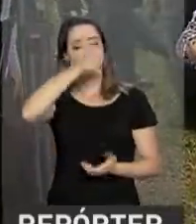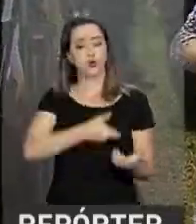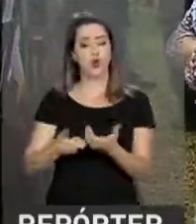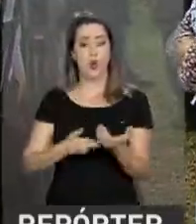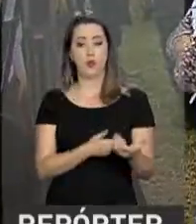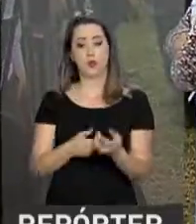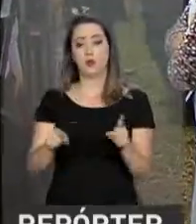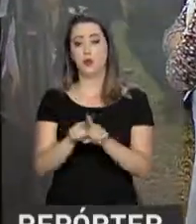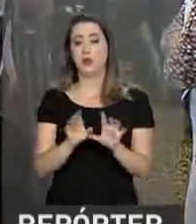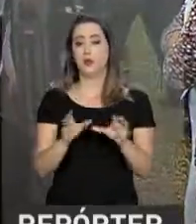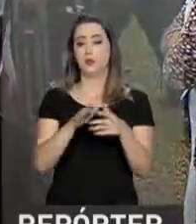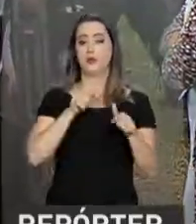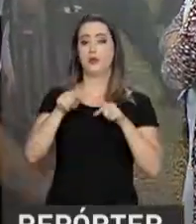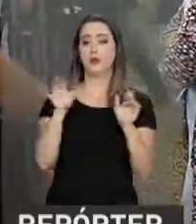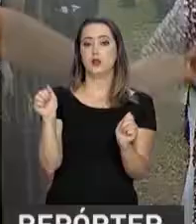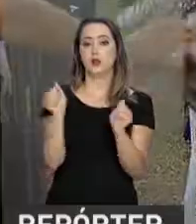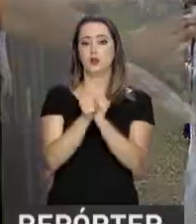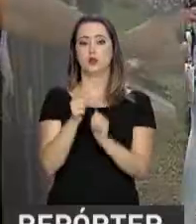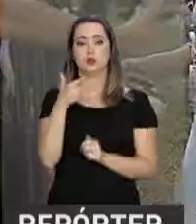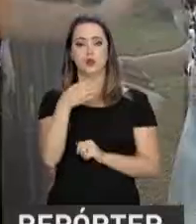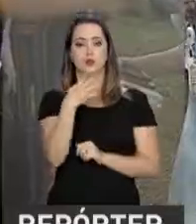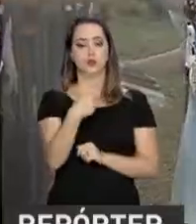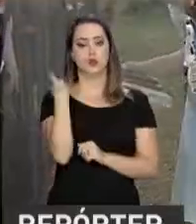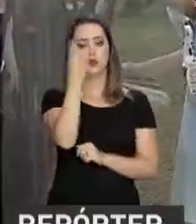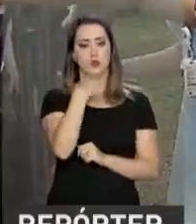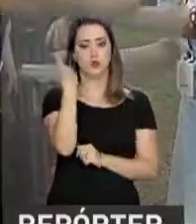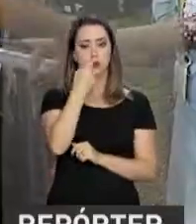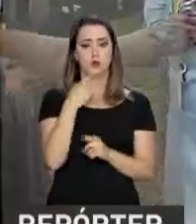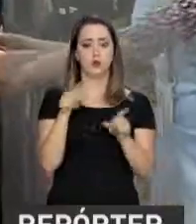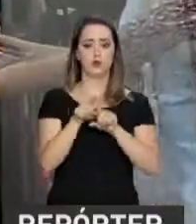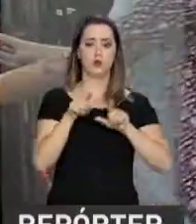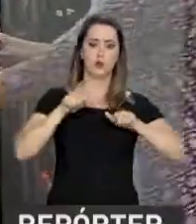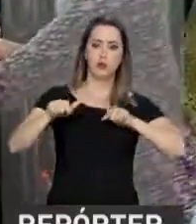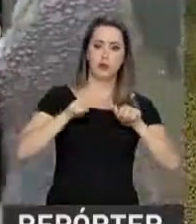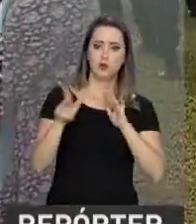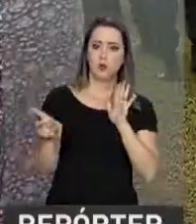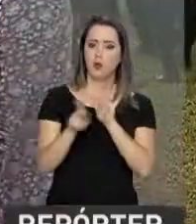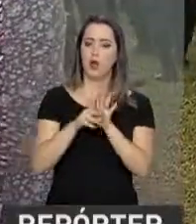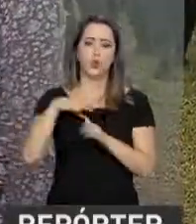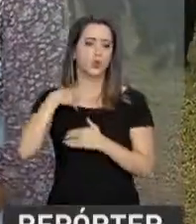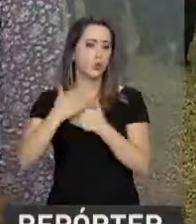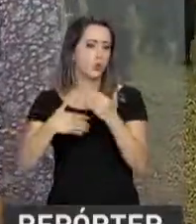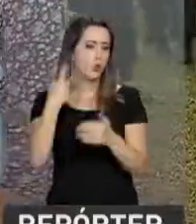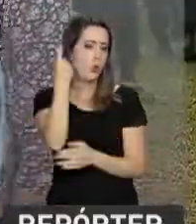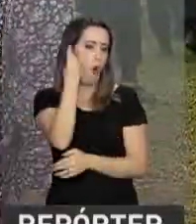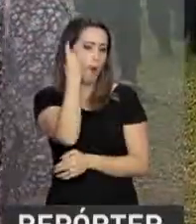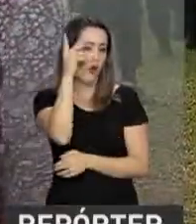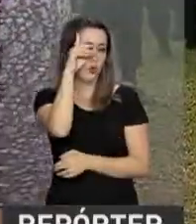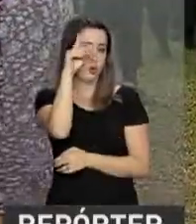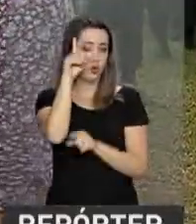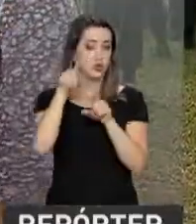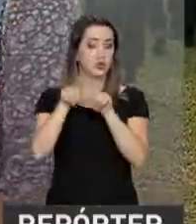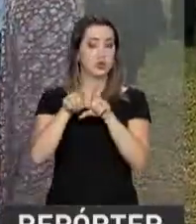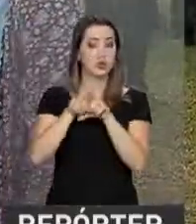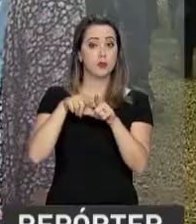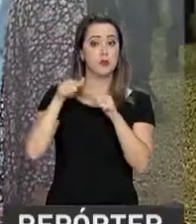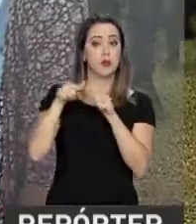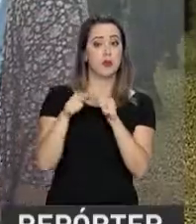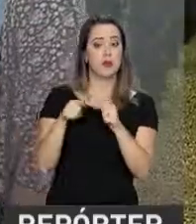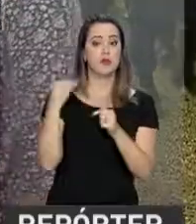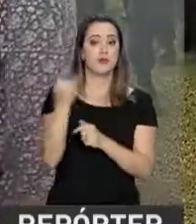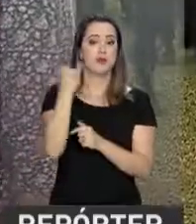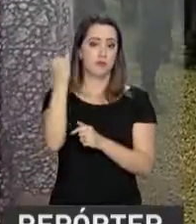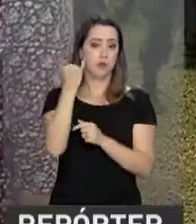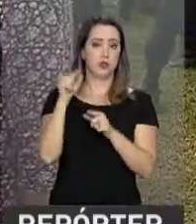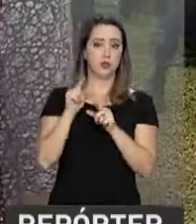em todo o país durante 24 horas além das atividades cotidianas eles vão desenvolver ações pontuais